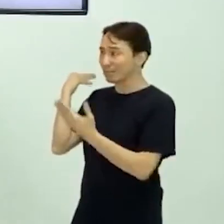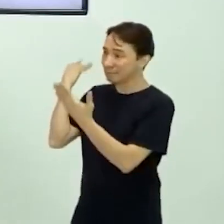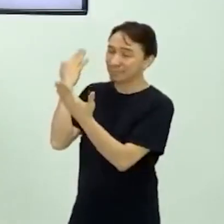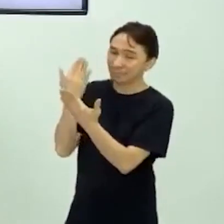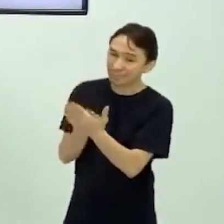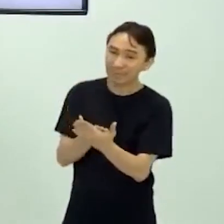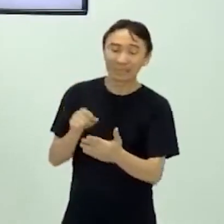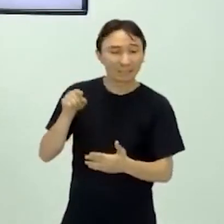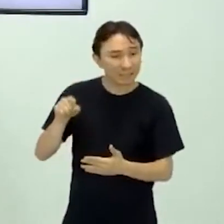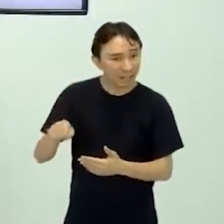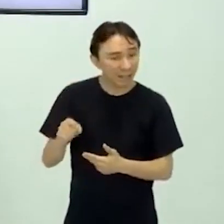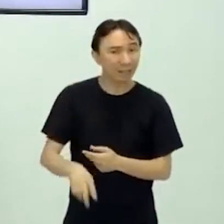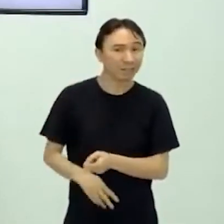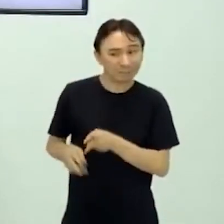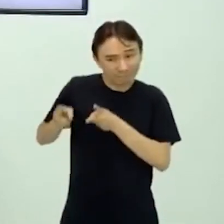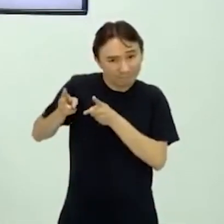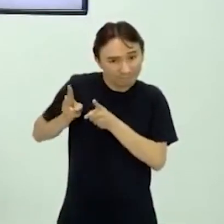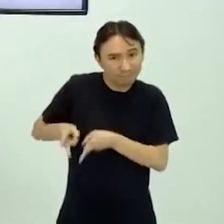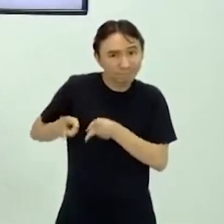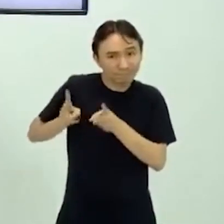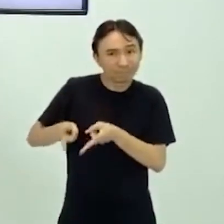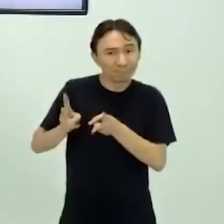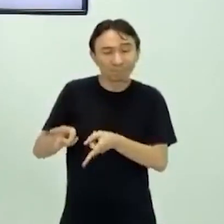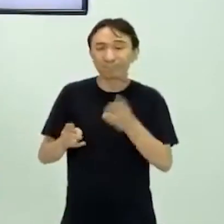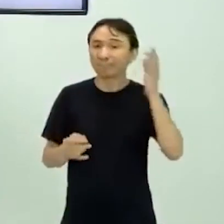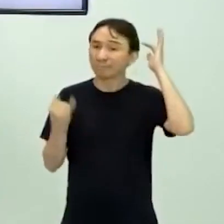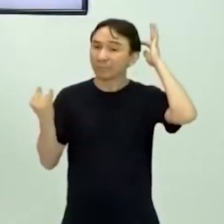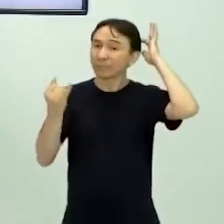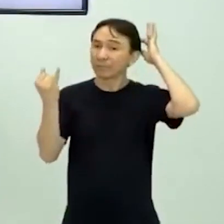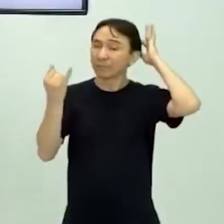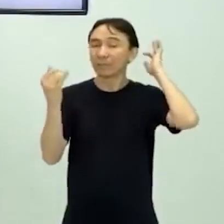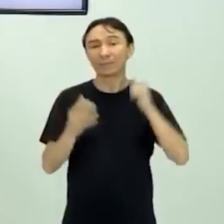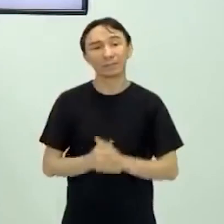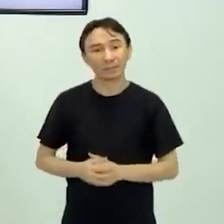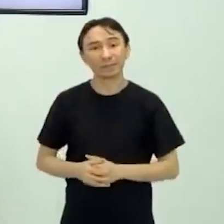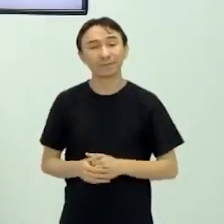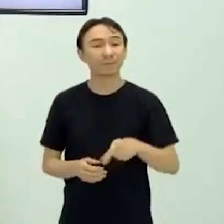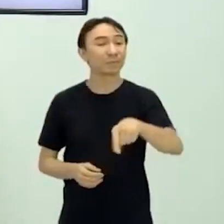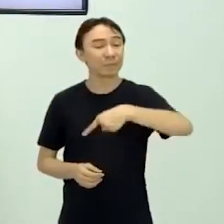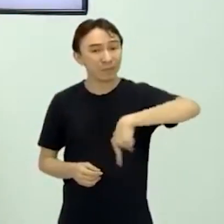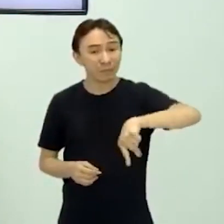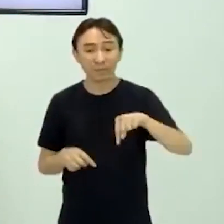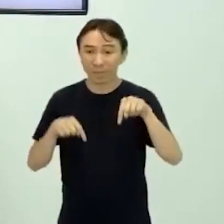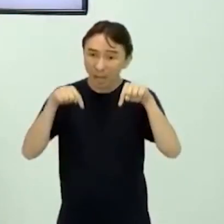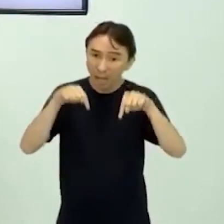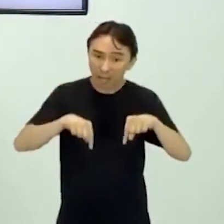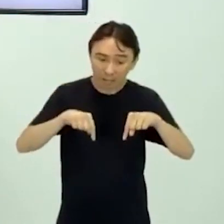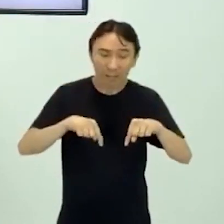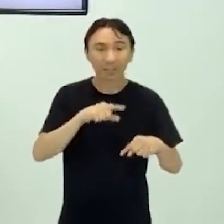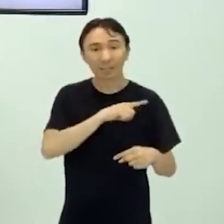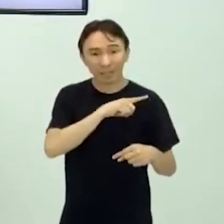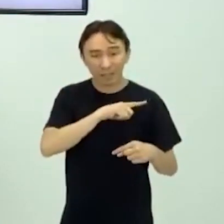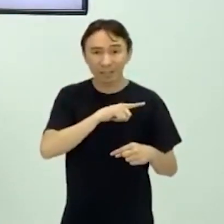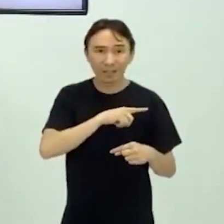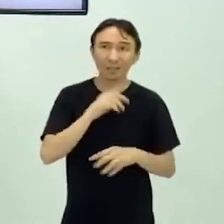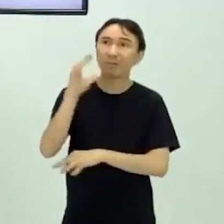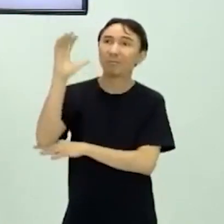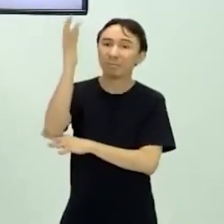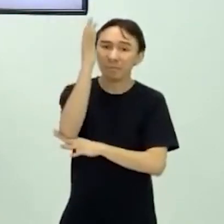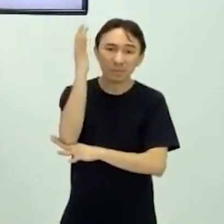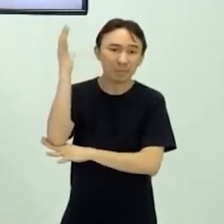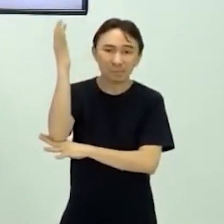as unidades de conservação, né, ou seja, o que nós temos de natureza aqui, porque acaba fazendo com que